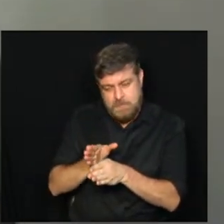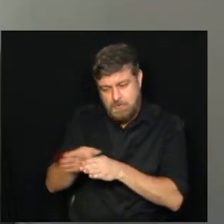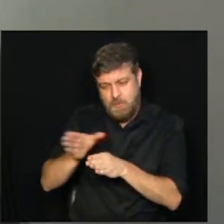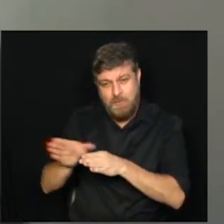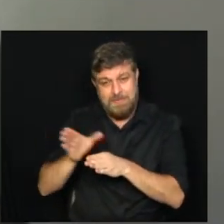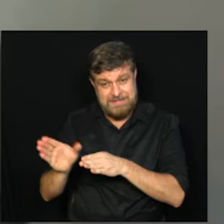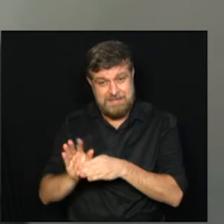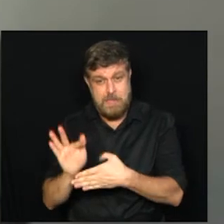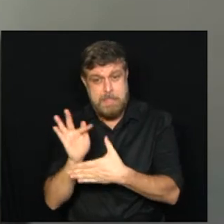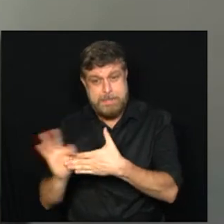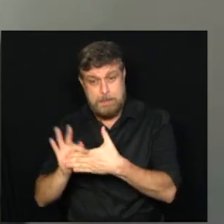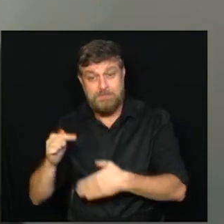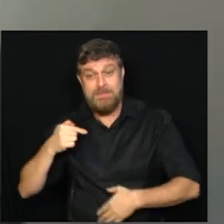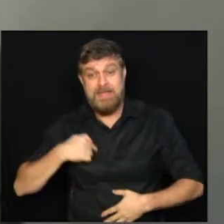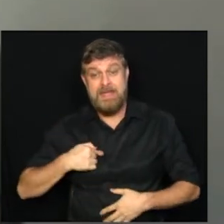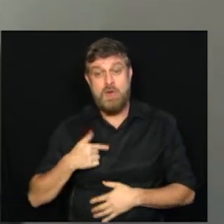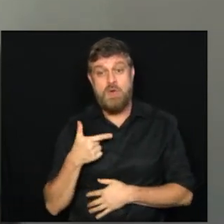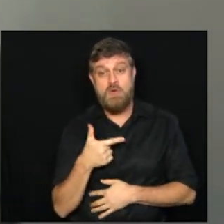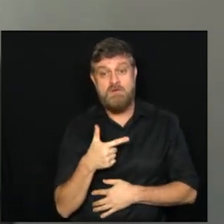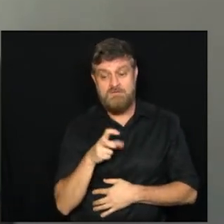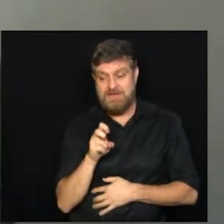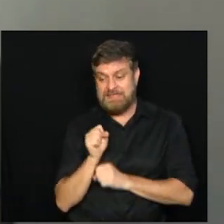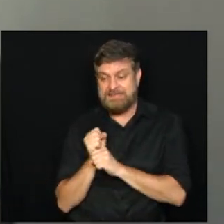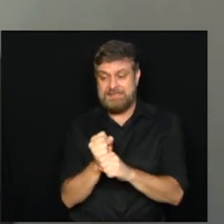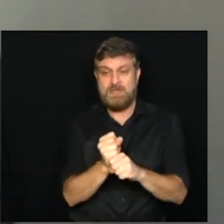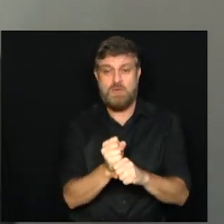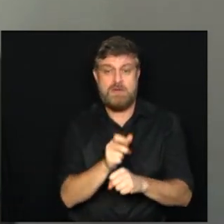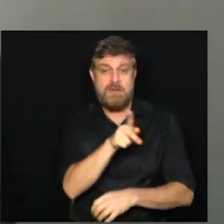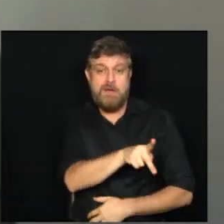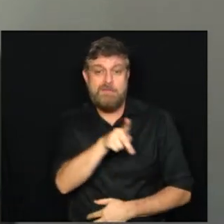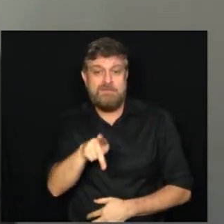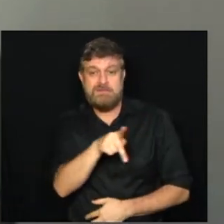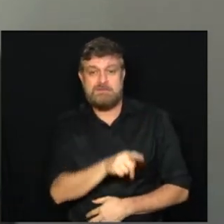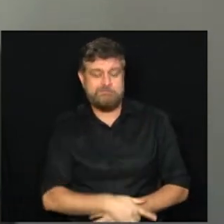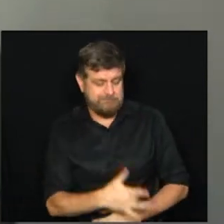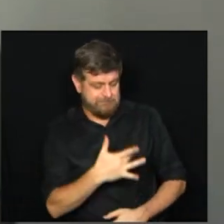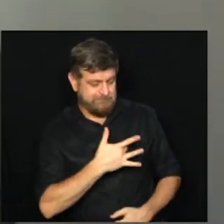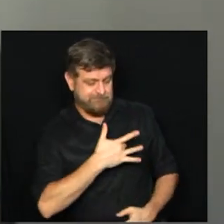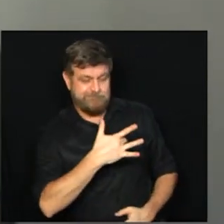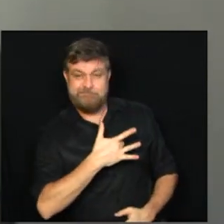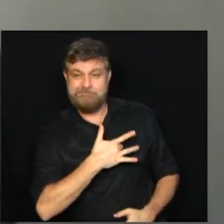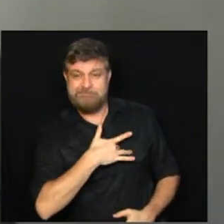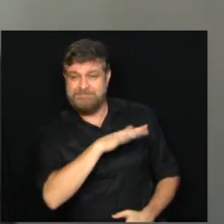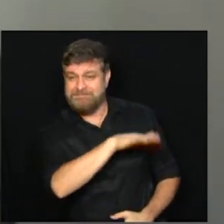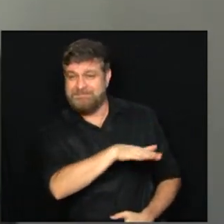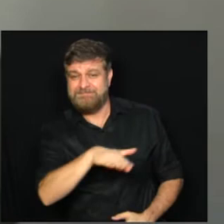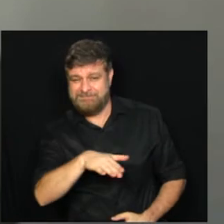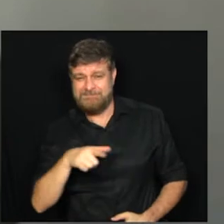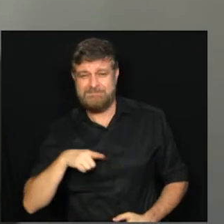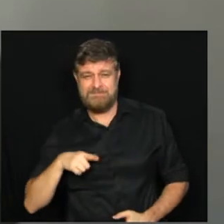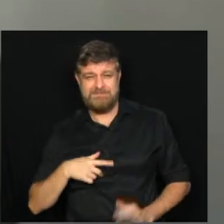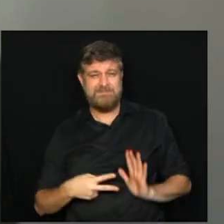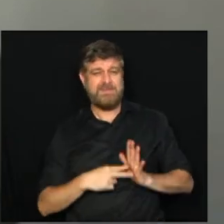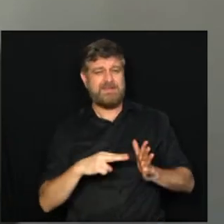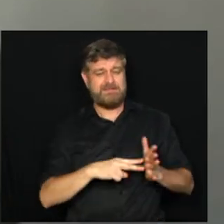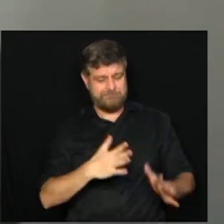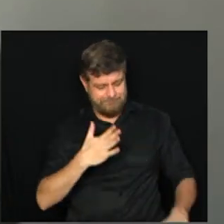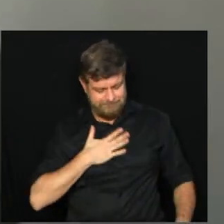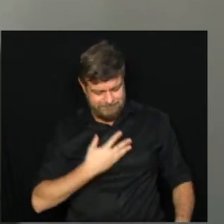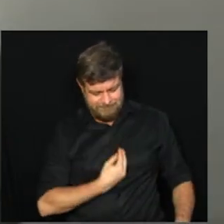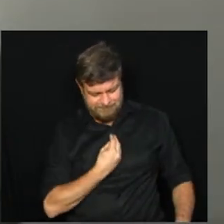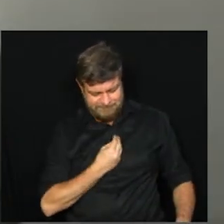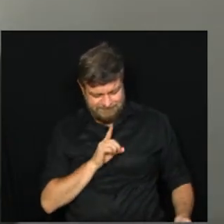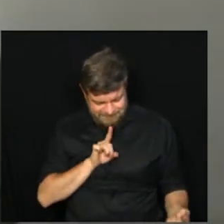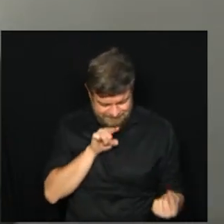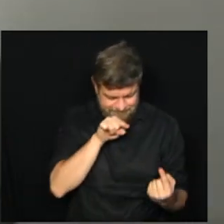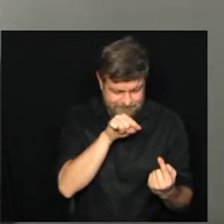professora, e a minha grande paixão são eles, e não só por isso, mas por tudo que eles significam, né? O pessoal